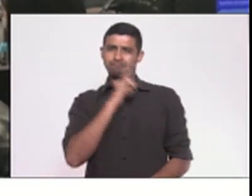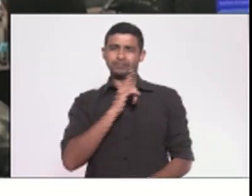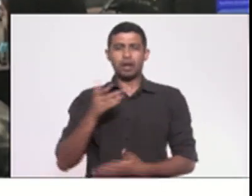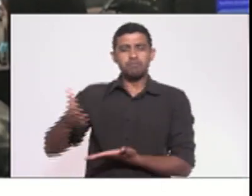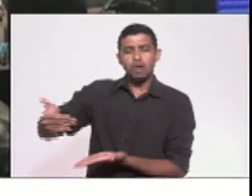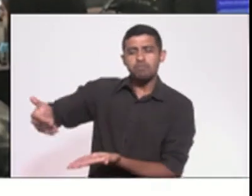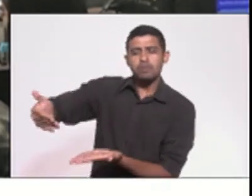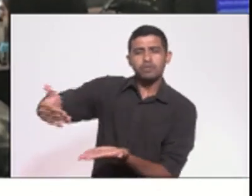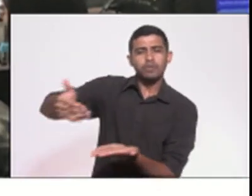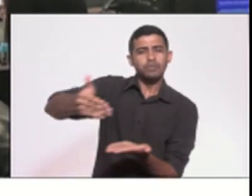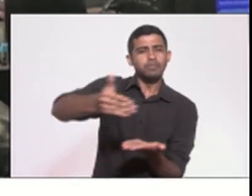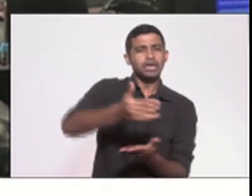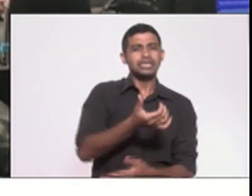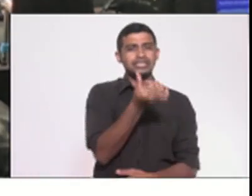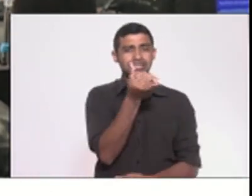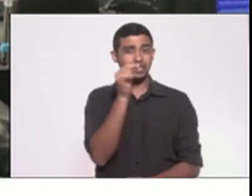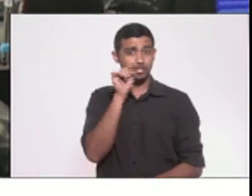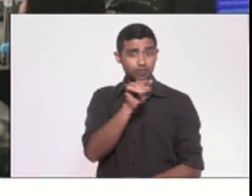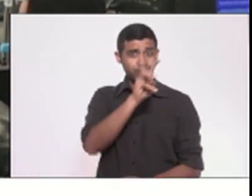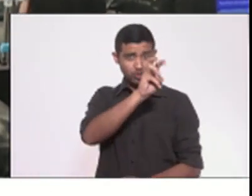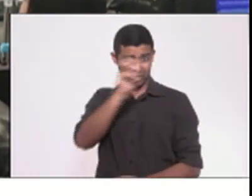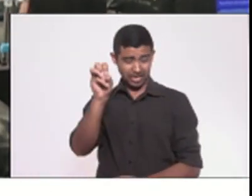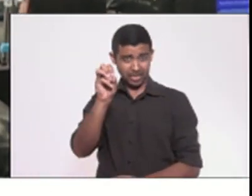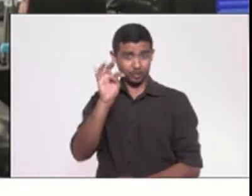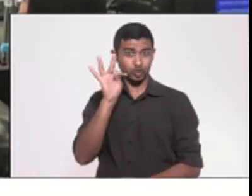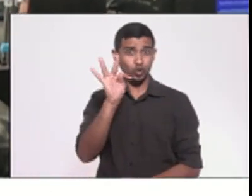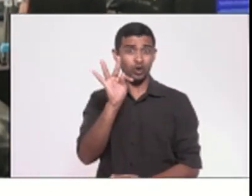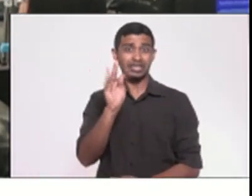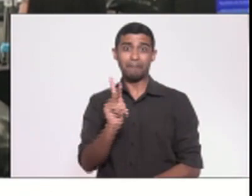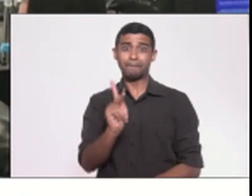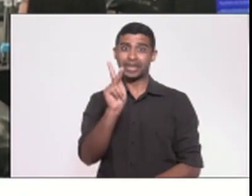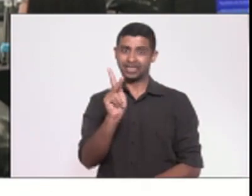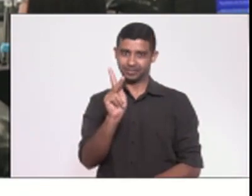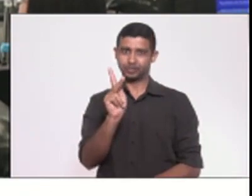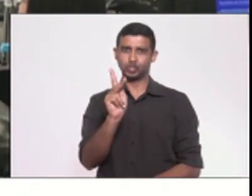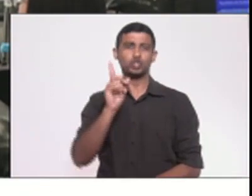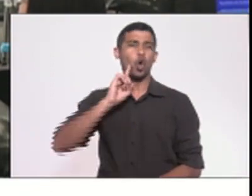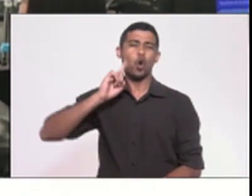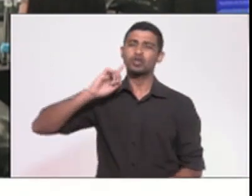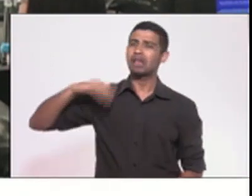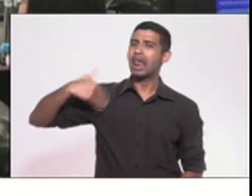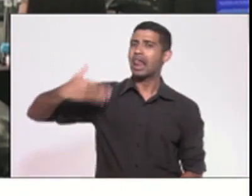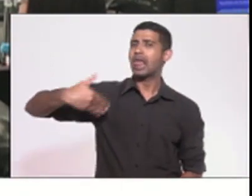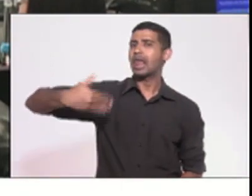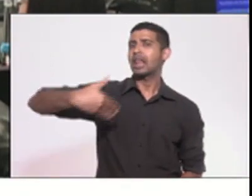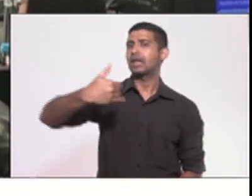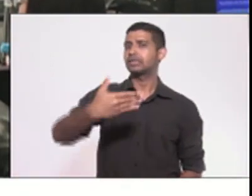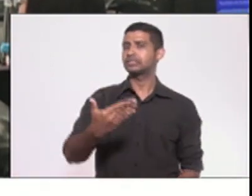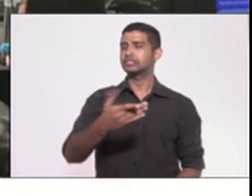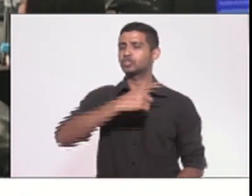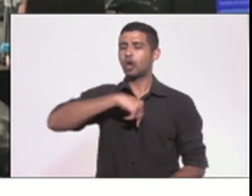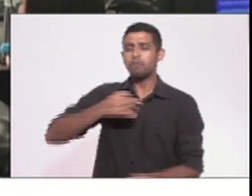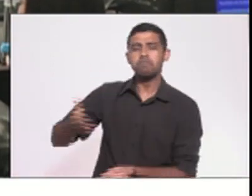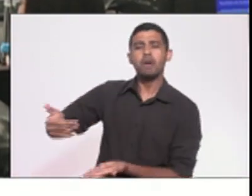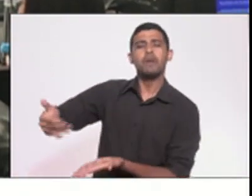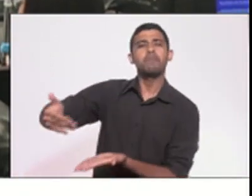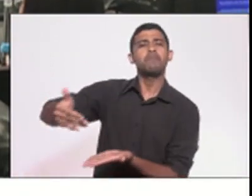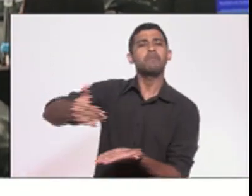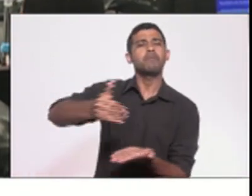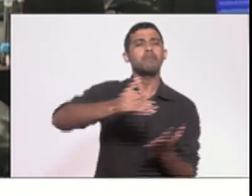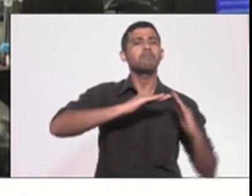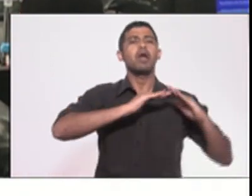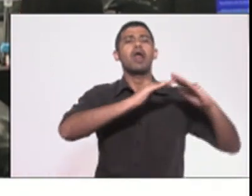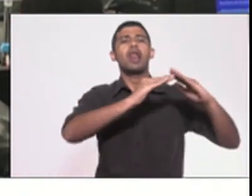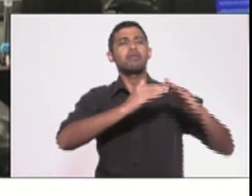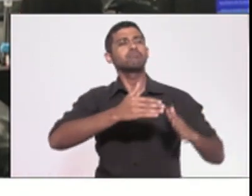de 6.500 toneladas de resíduos sólidos por dia, na nossa coleta porta a porta em toda a